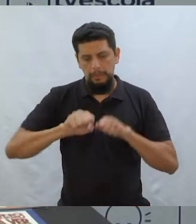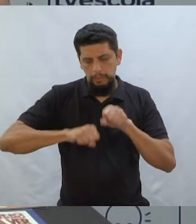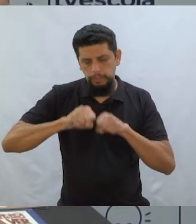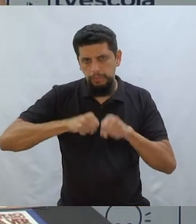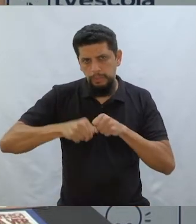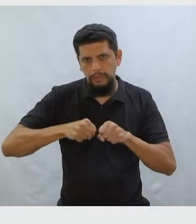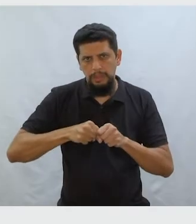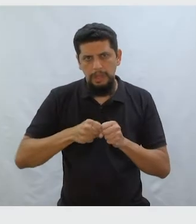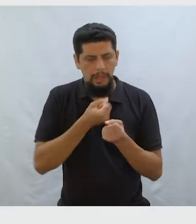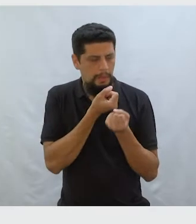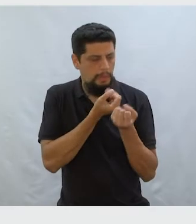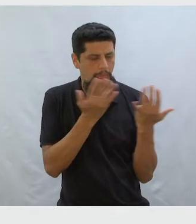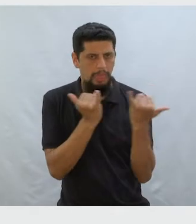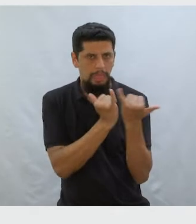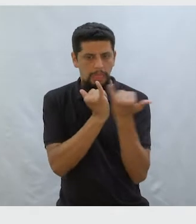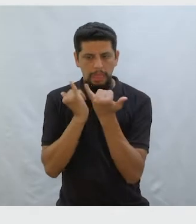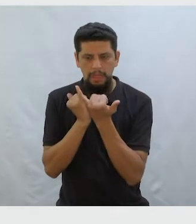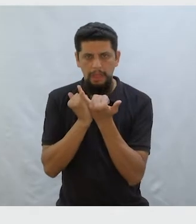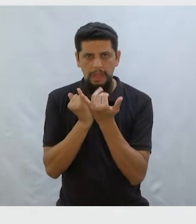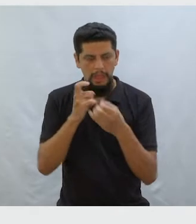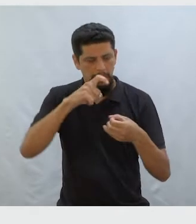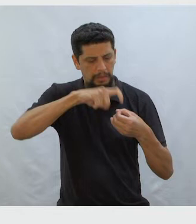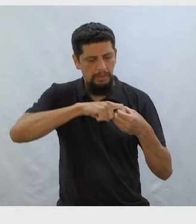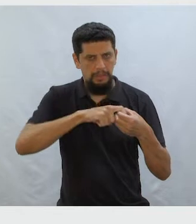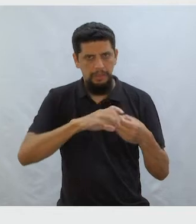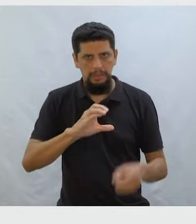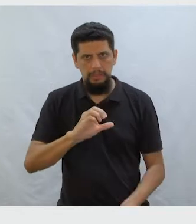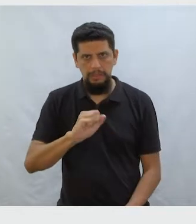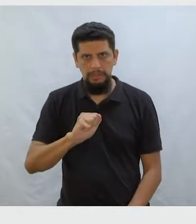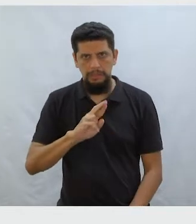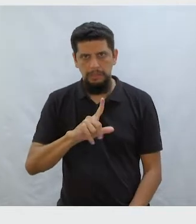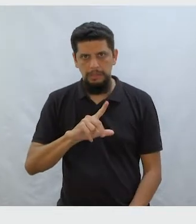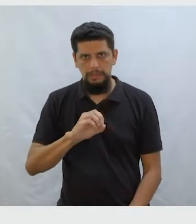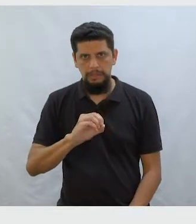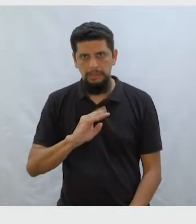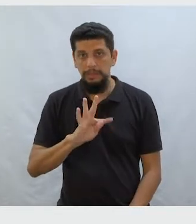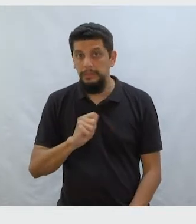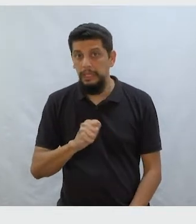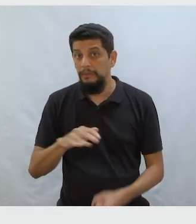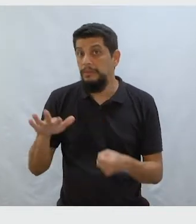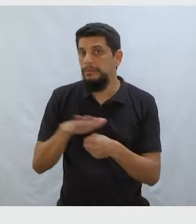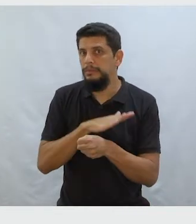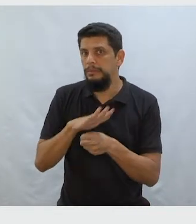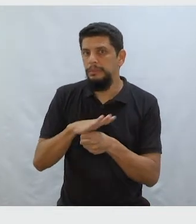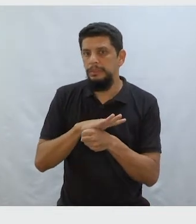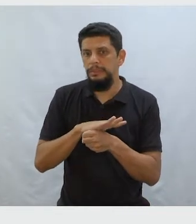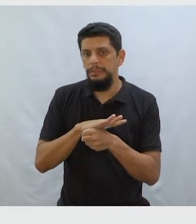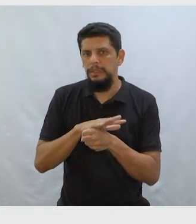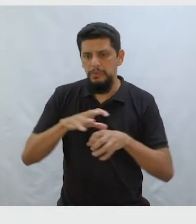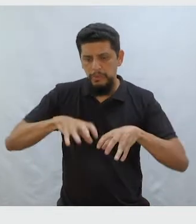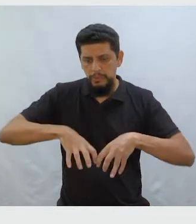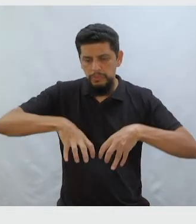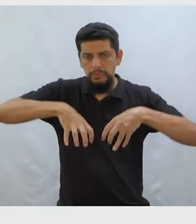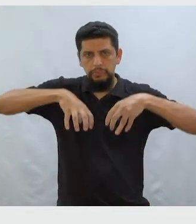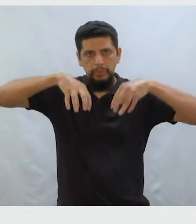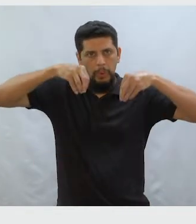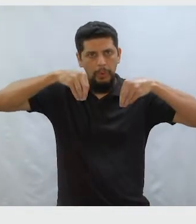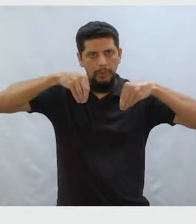Começou a correr pela cidade um boato que a Escola Dona carlotinha de Araújo Cintra estava cheia de